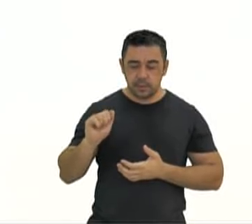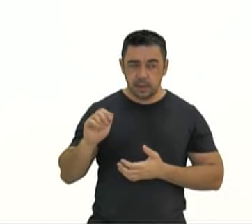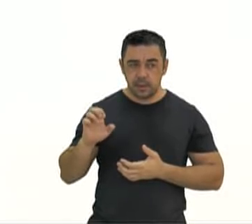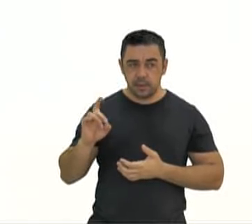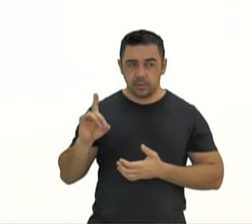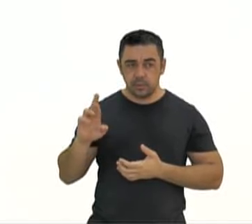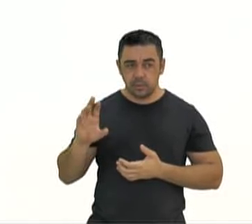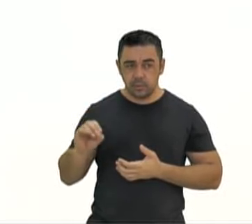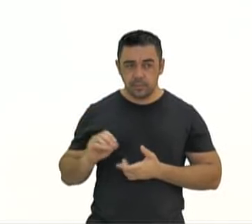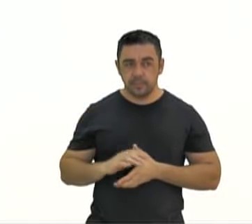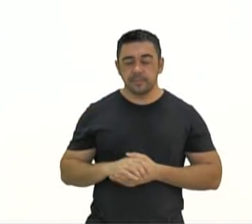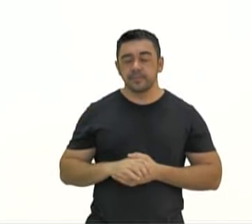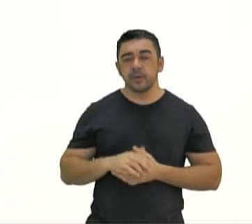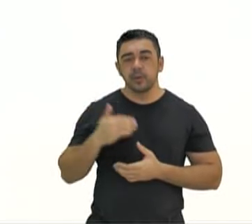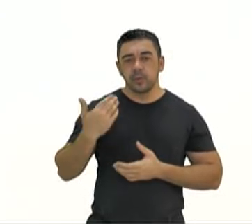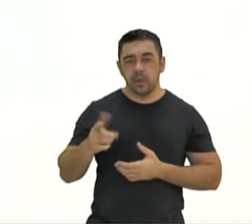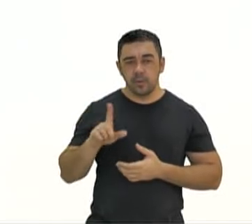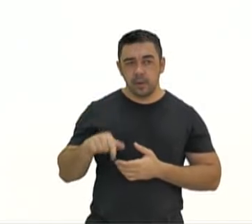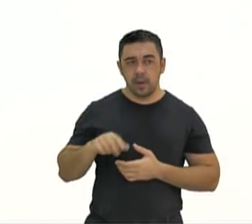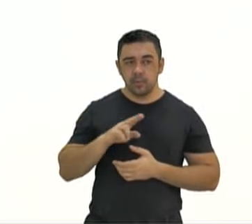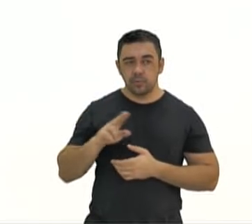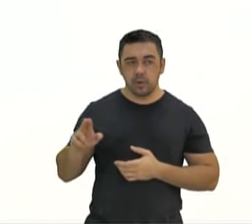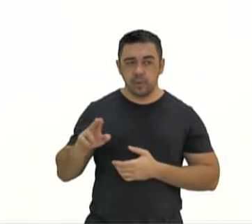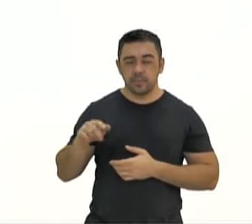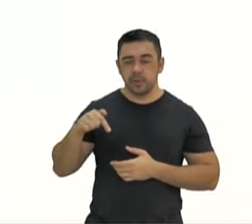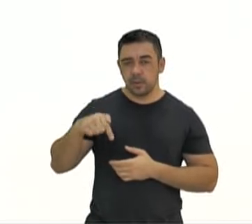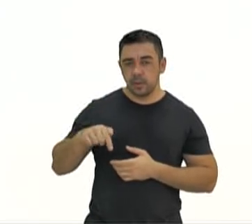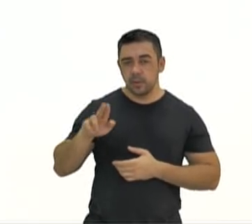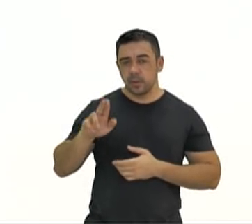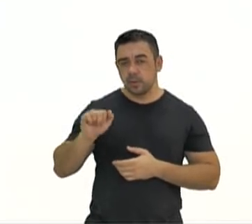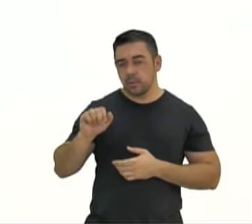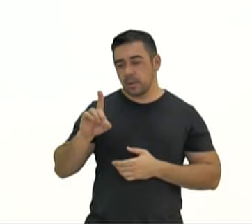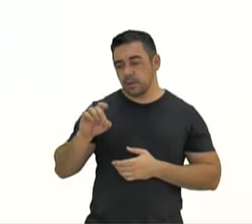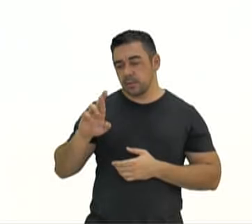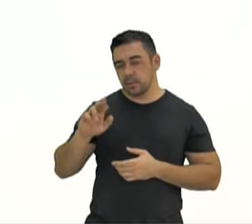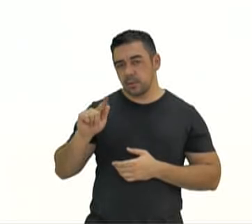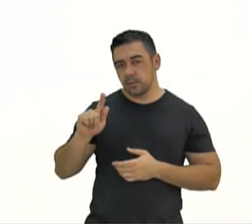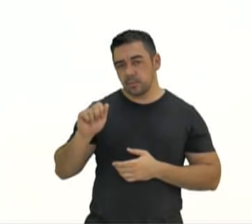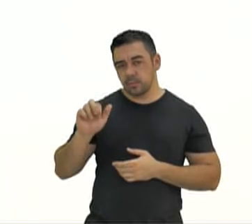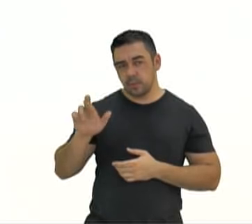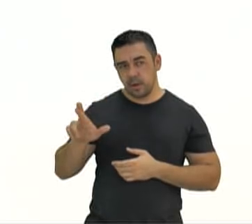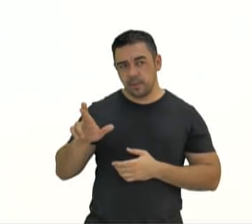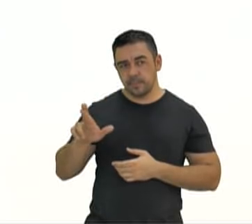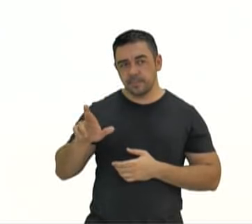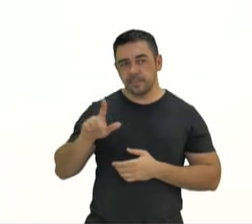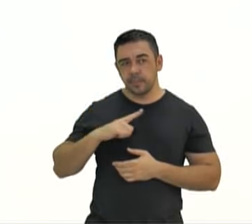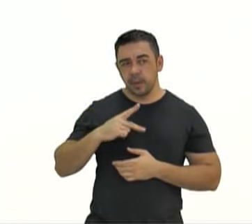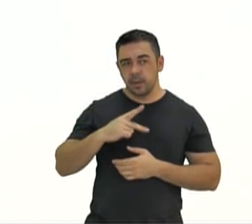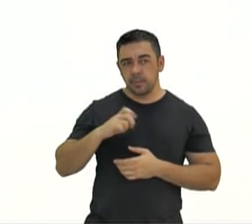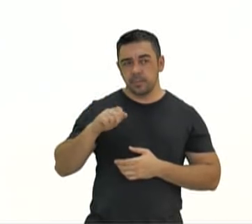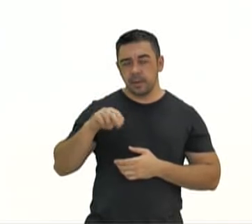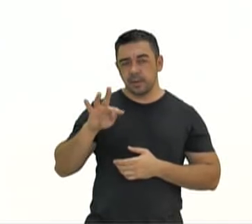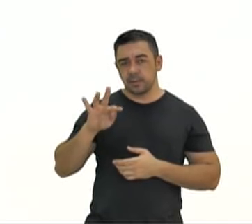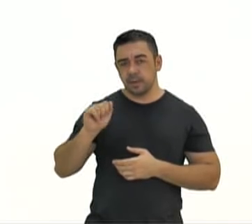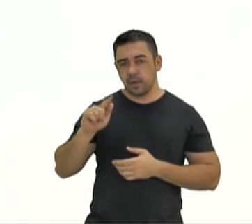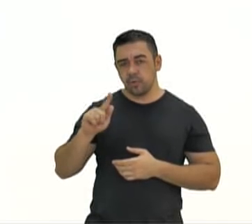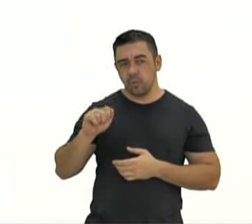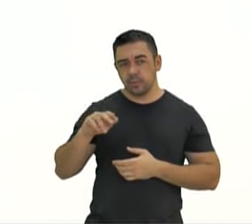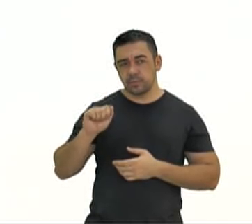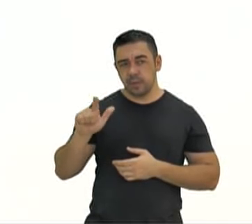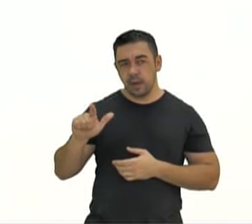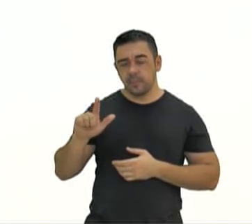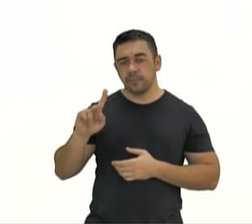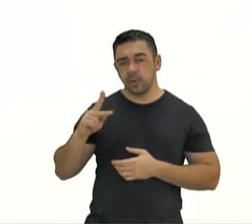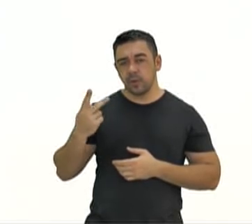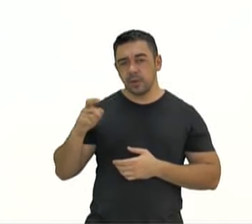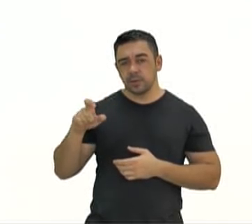tetraedro. Qual é a pirâmide que recebe esse nome especial? Vai ser uma pirâmide quadrangular, pirâmide pentagonal